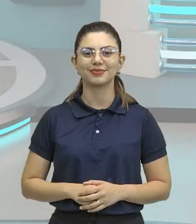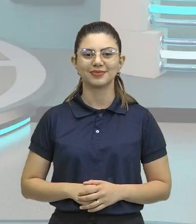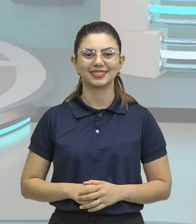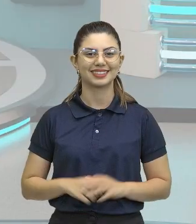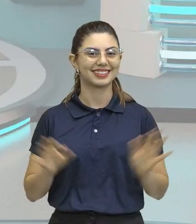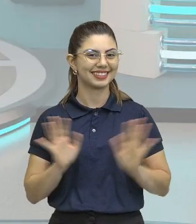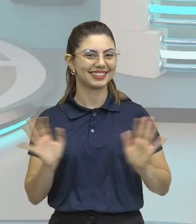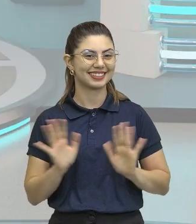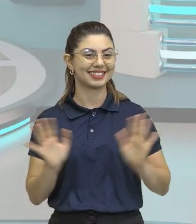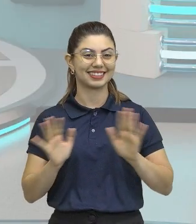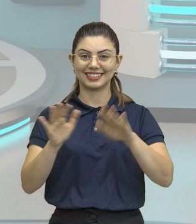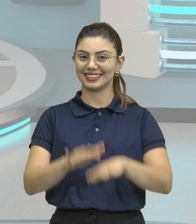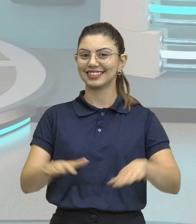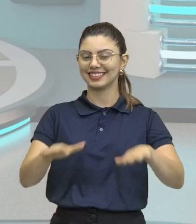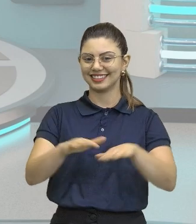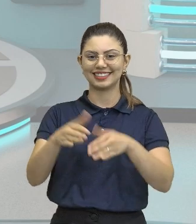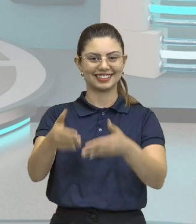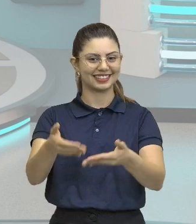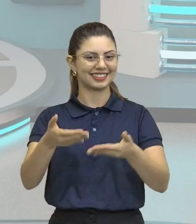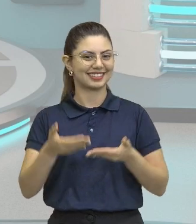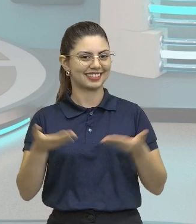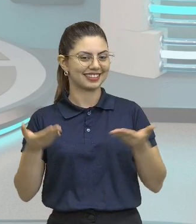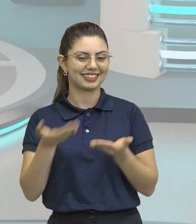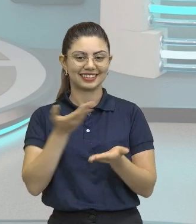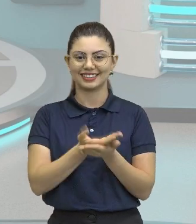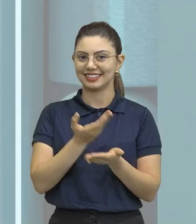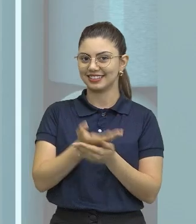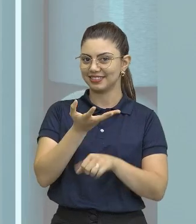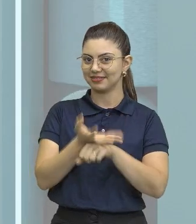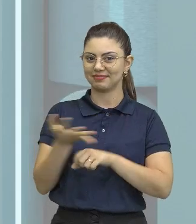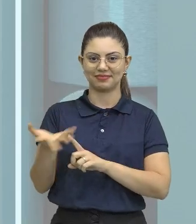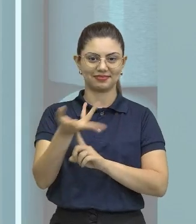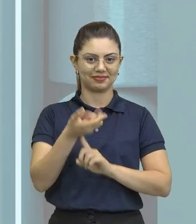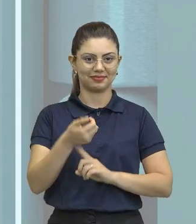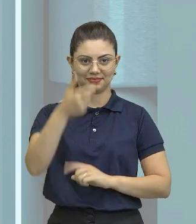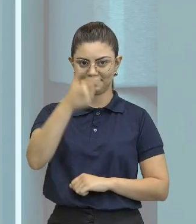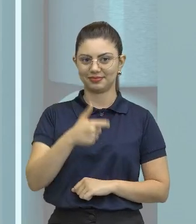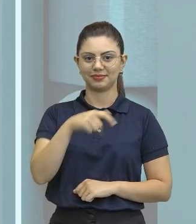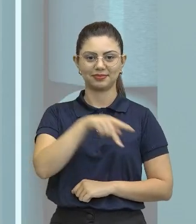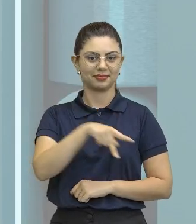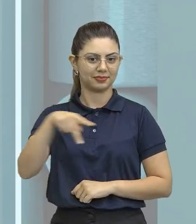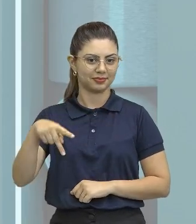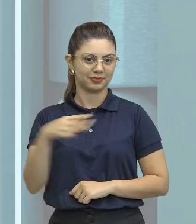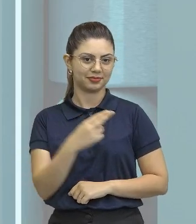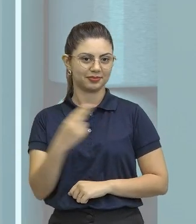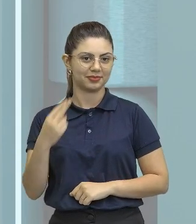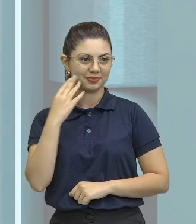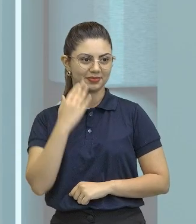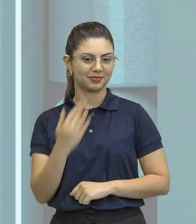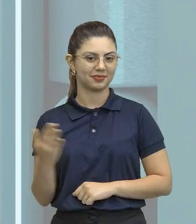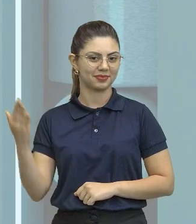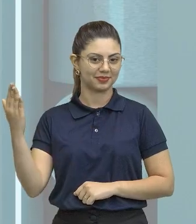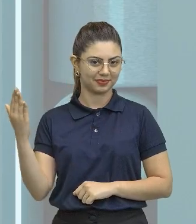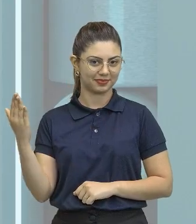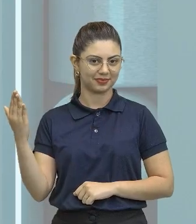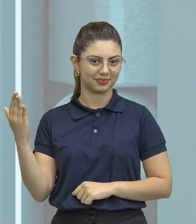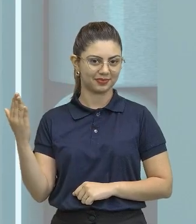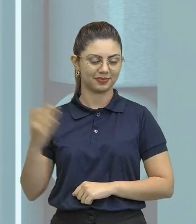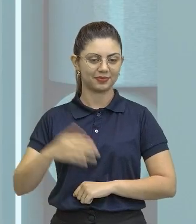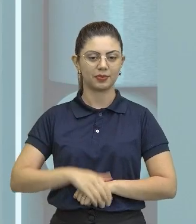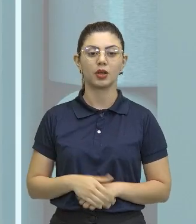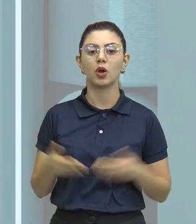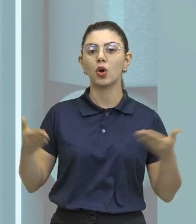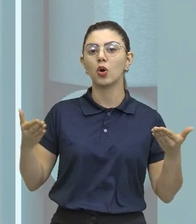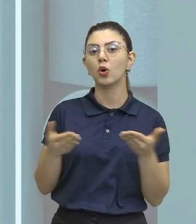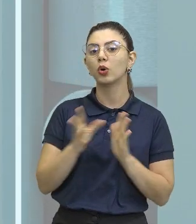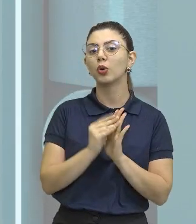Olá, sejam bem-vindos a mais uma aula de arte. Eu sou a professora Arlene Azulay e hoje o que nós vamos ter